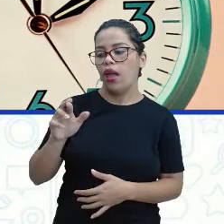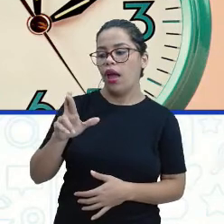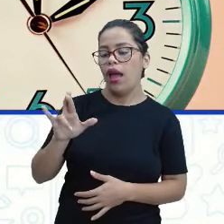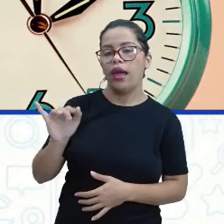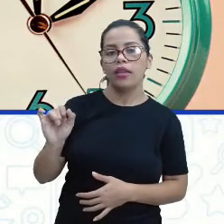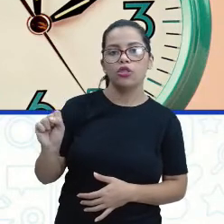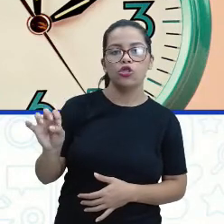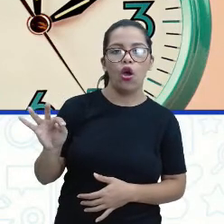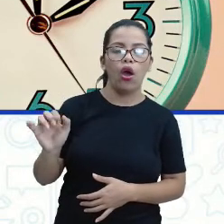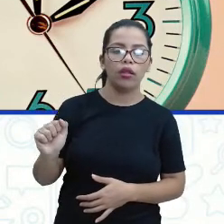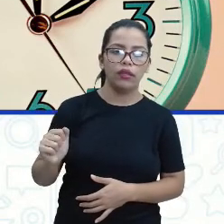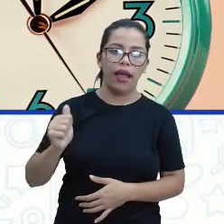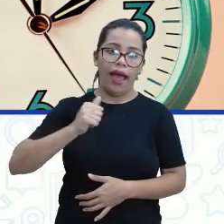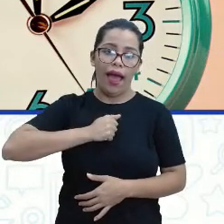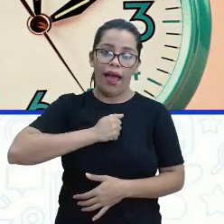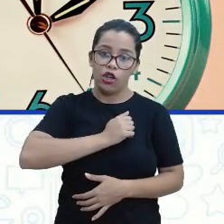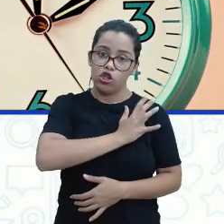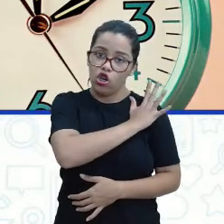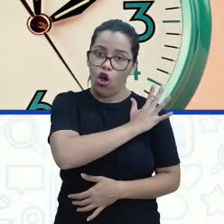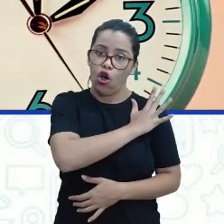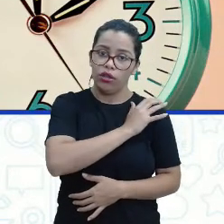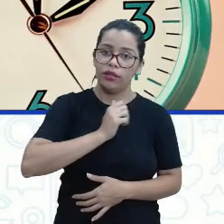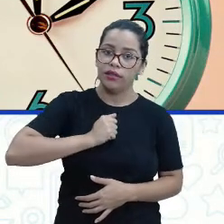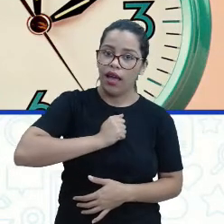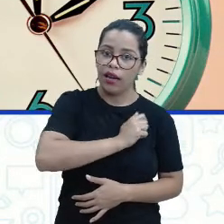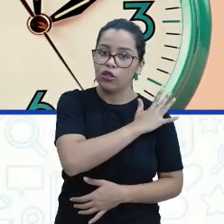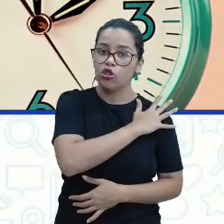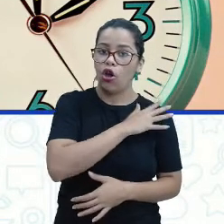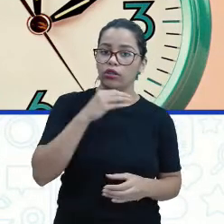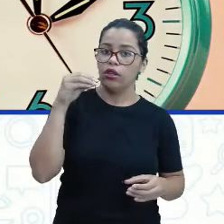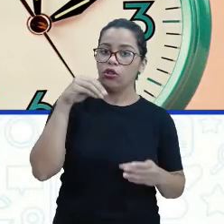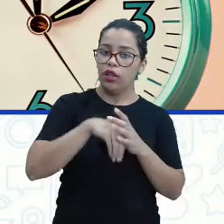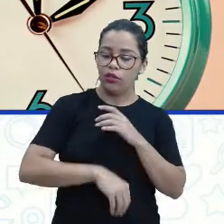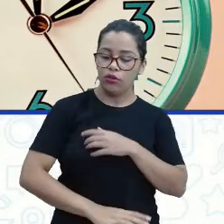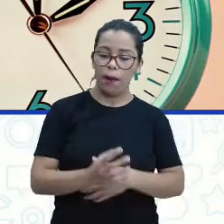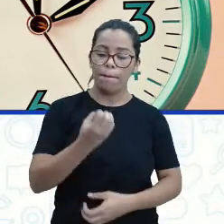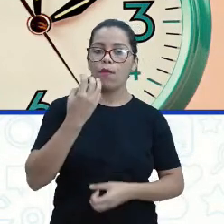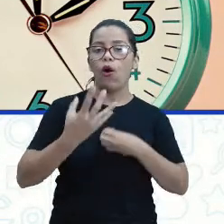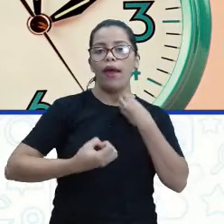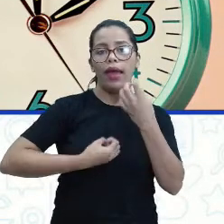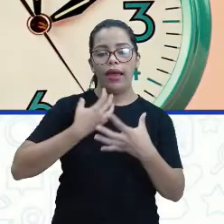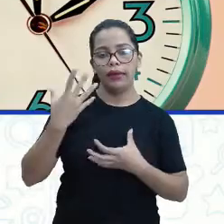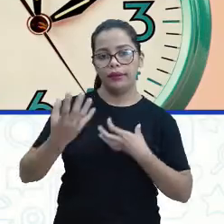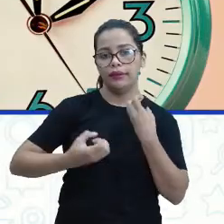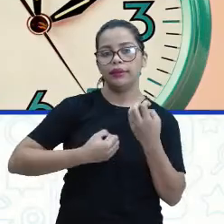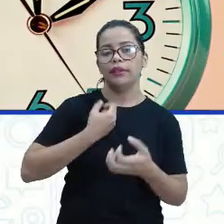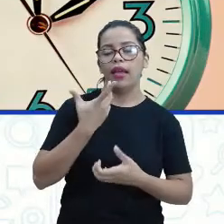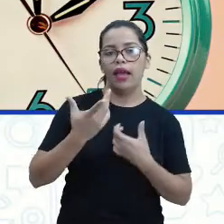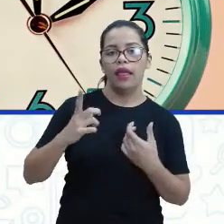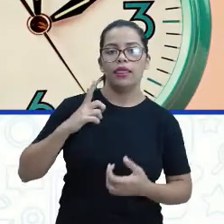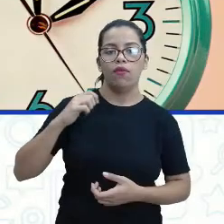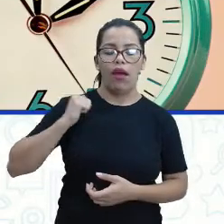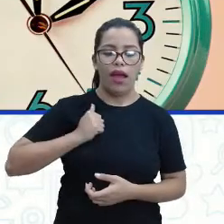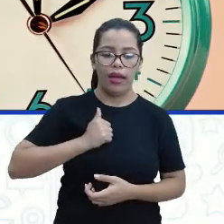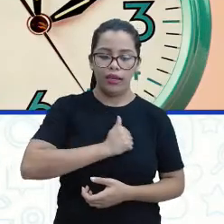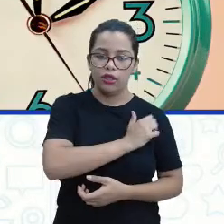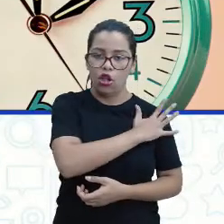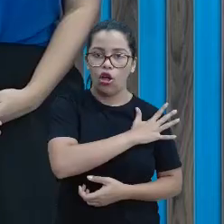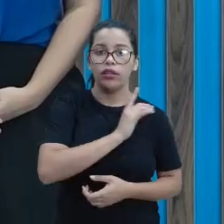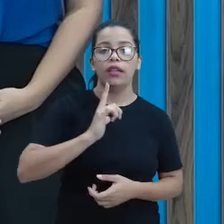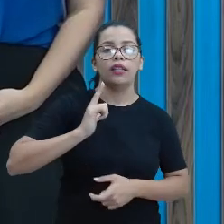Aristóteles, na Poética, né, que ele descreve como eram os